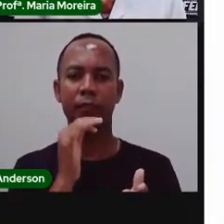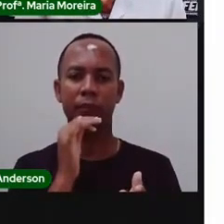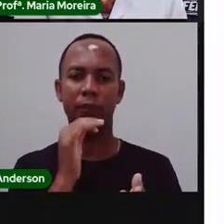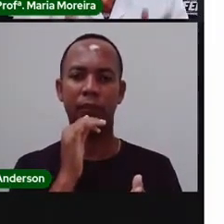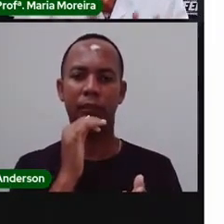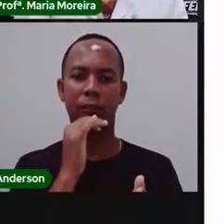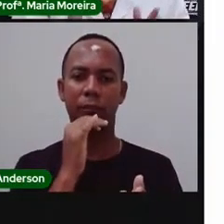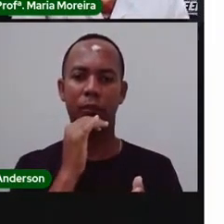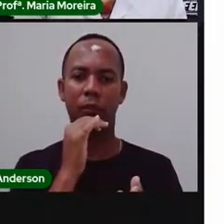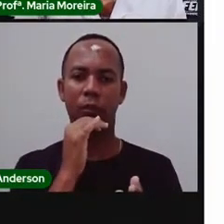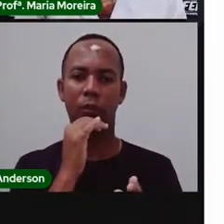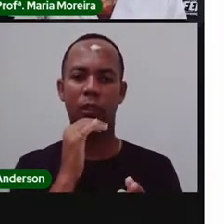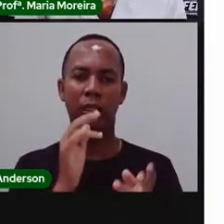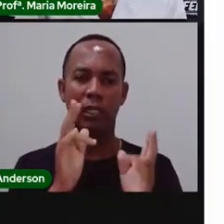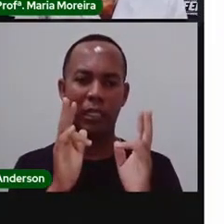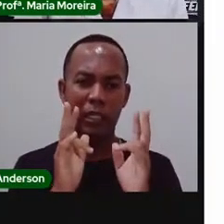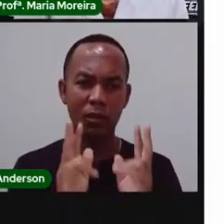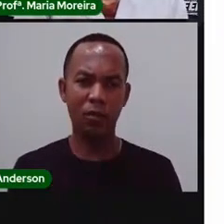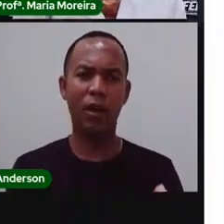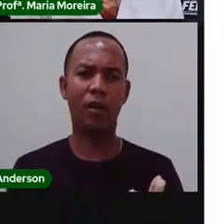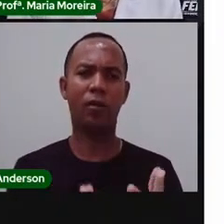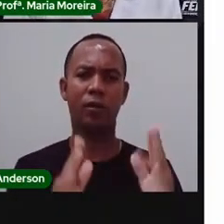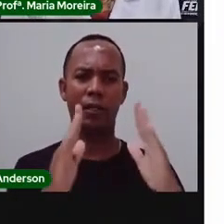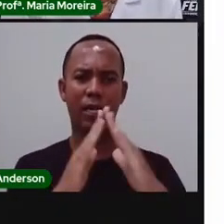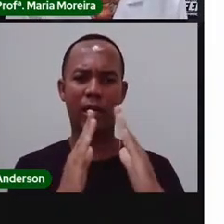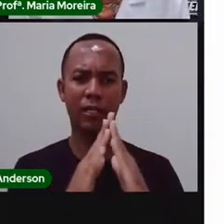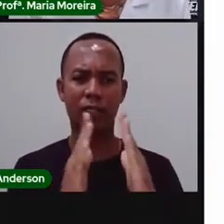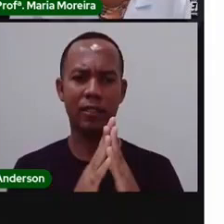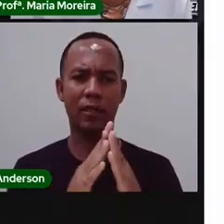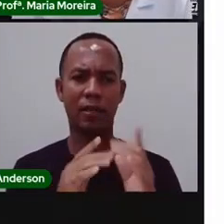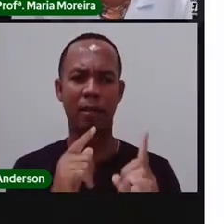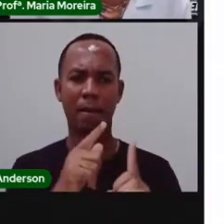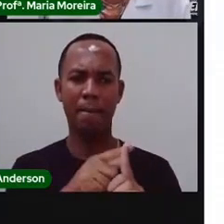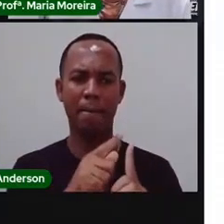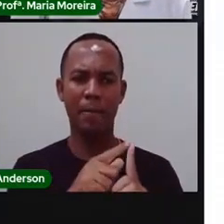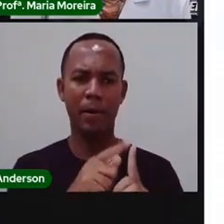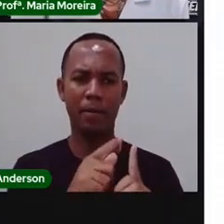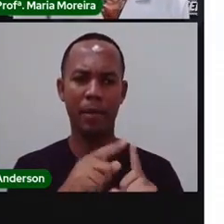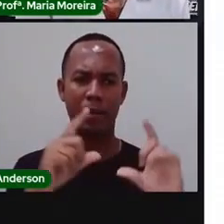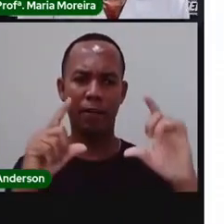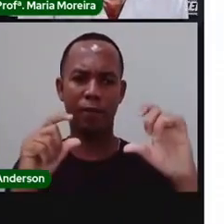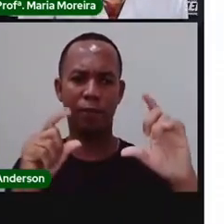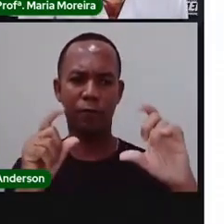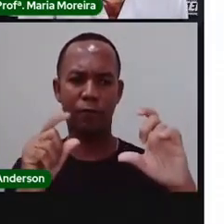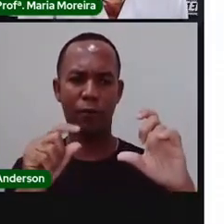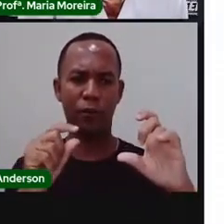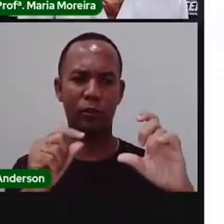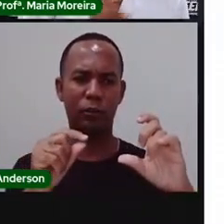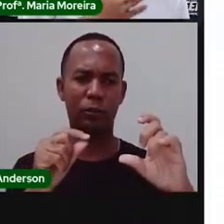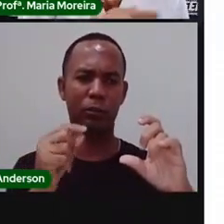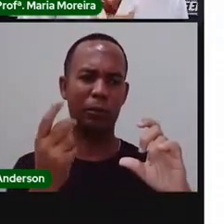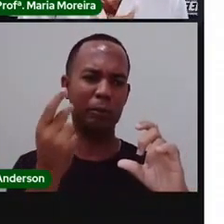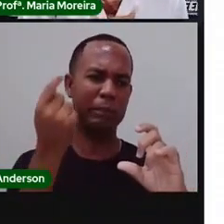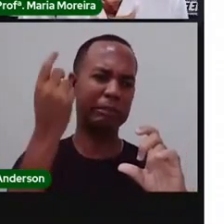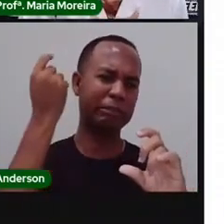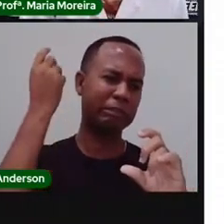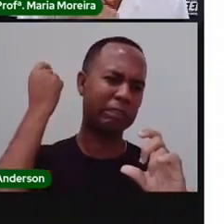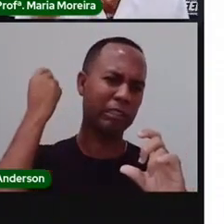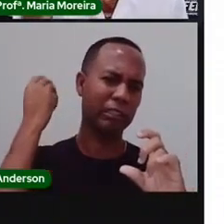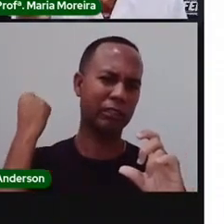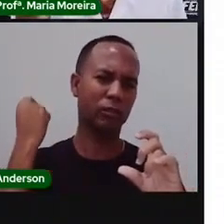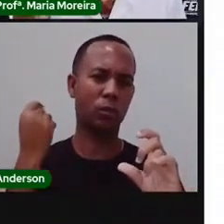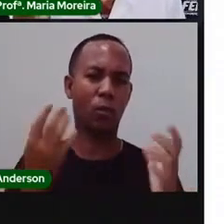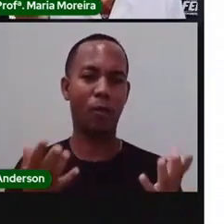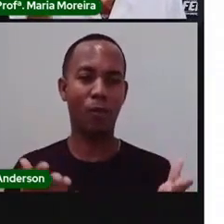restauradas, mas é o mesmo casarão. Na primeira foto, que é uma foto preto e branco, é o casarão antigamente.